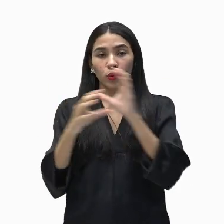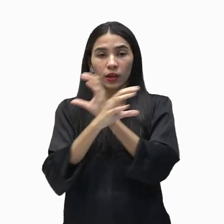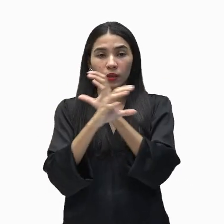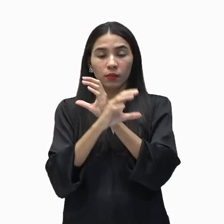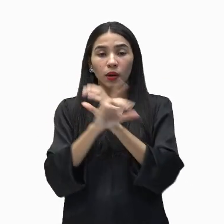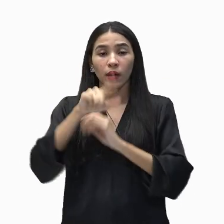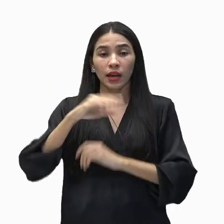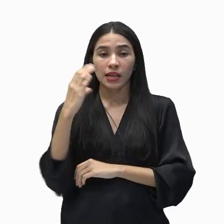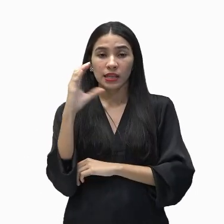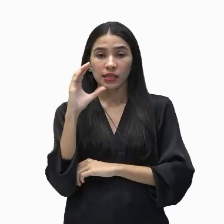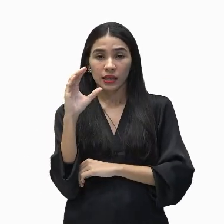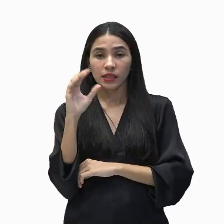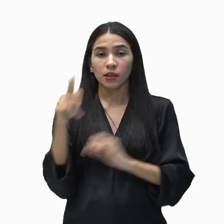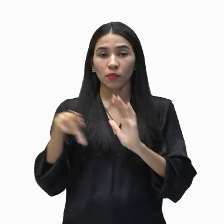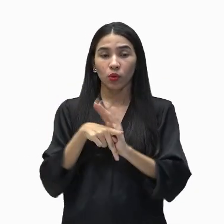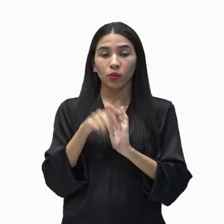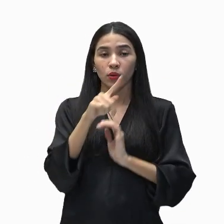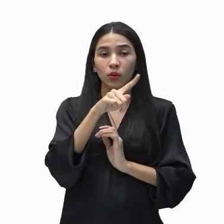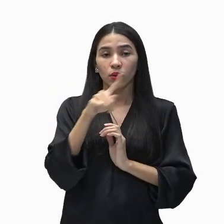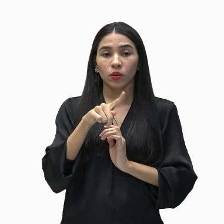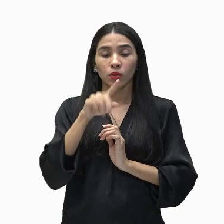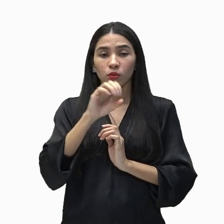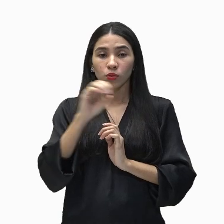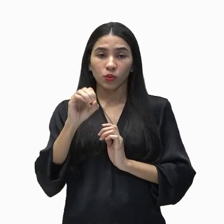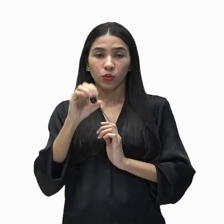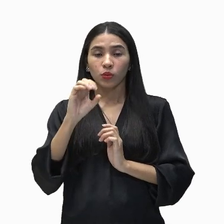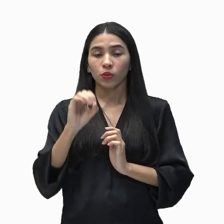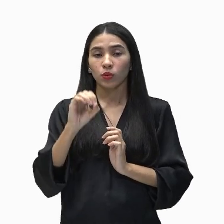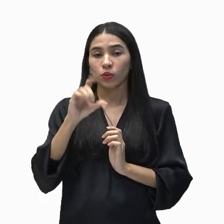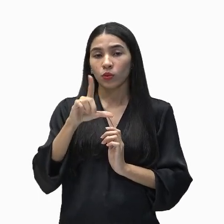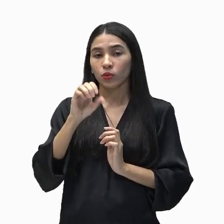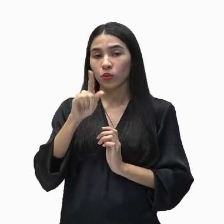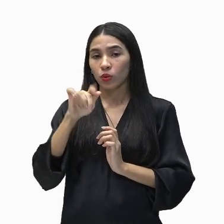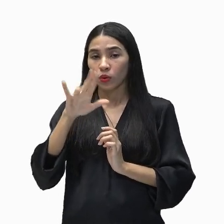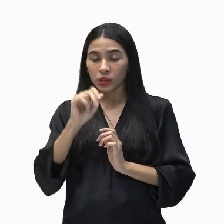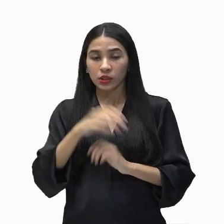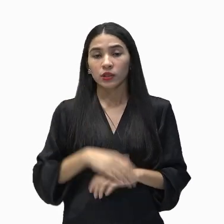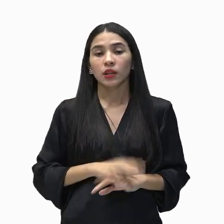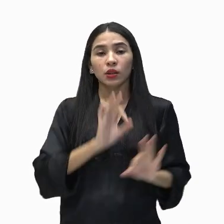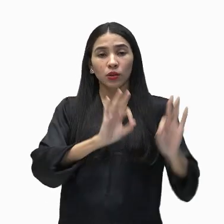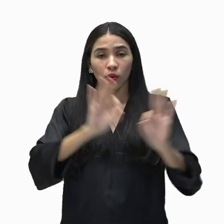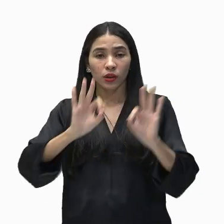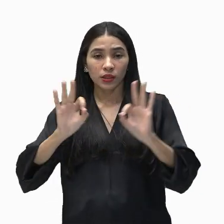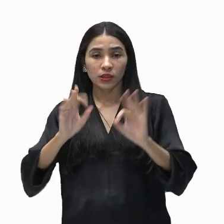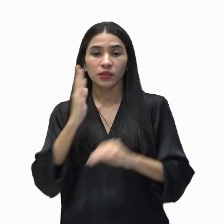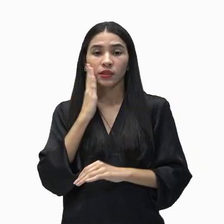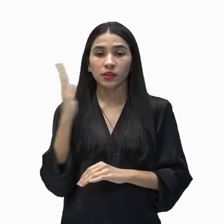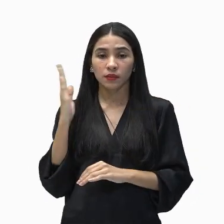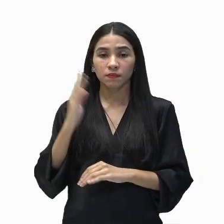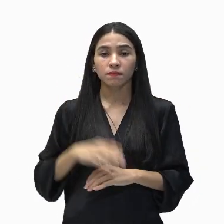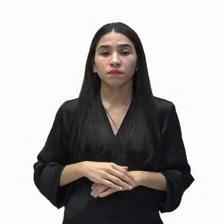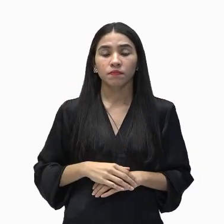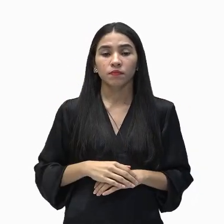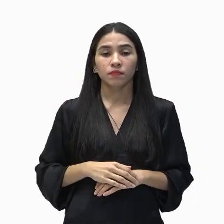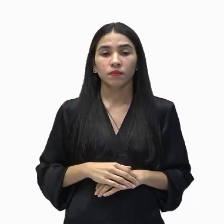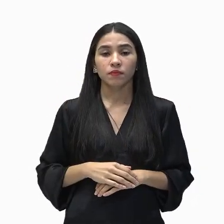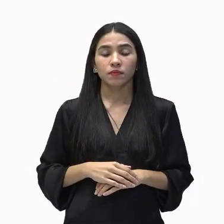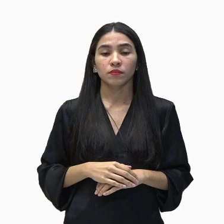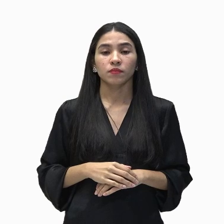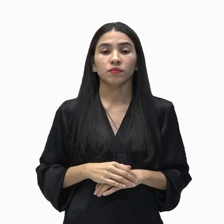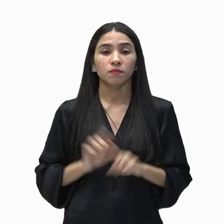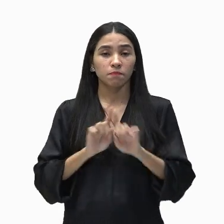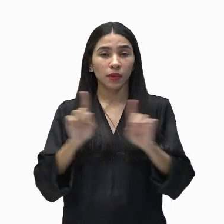separa o reino animal para estudar melhor em invertebrados e vertebrados. Mas eu separei também